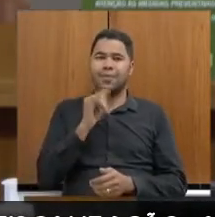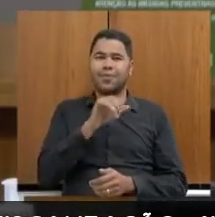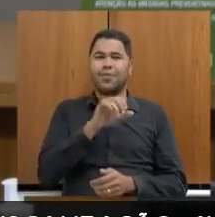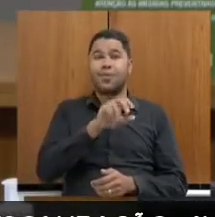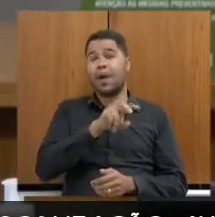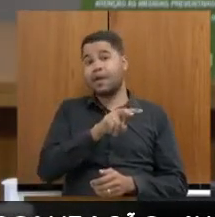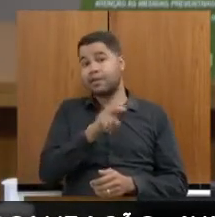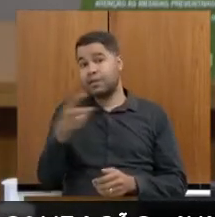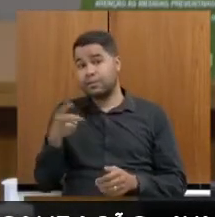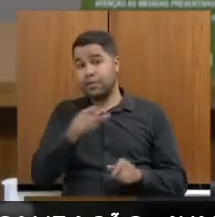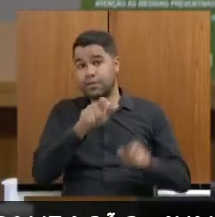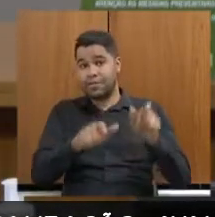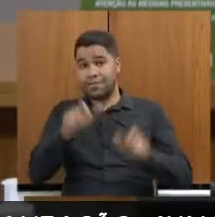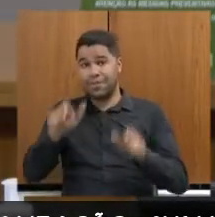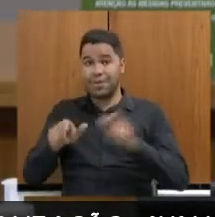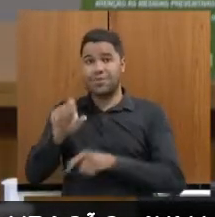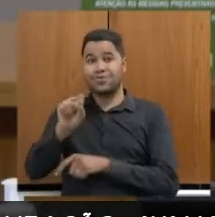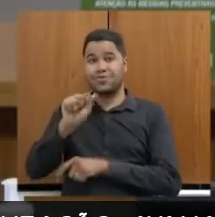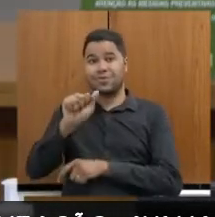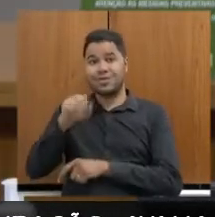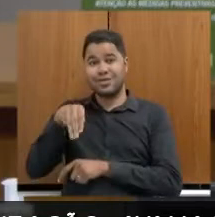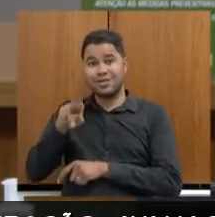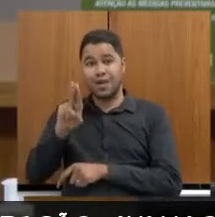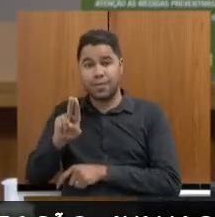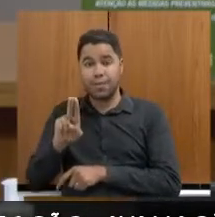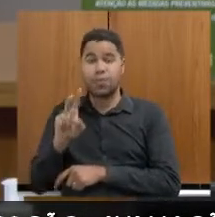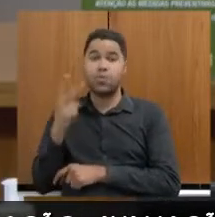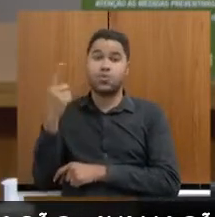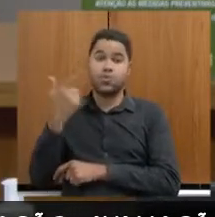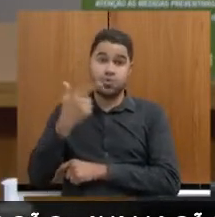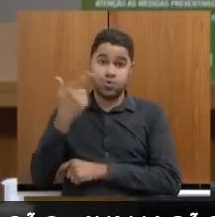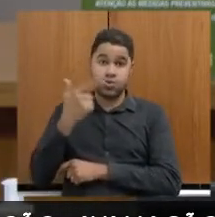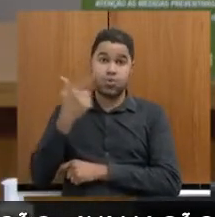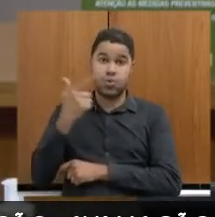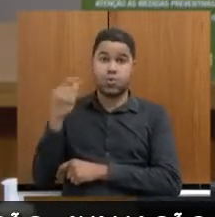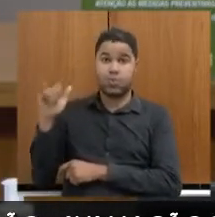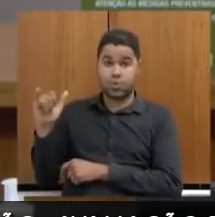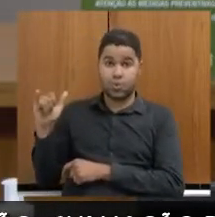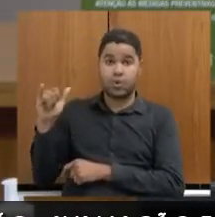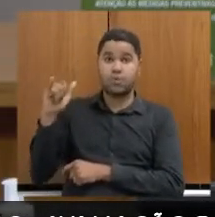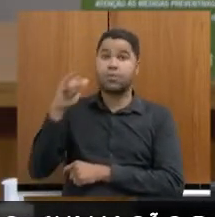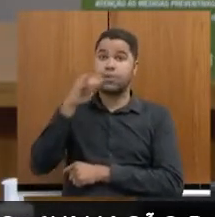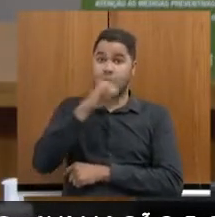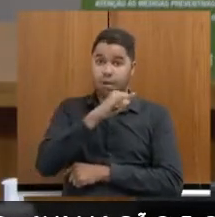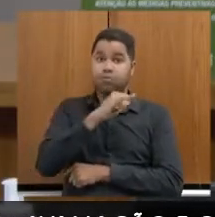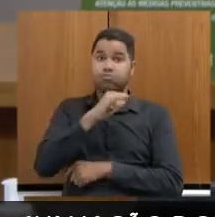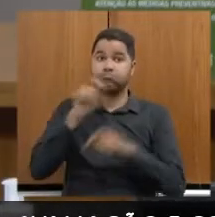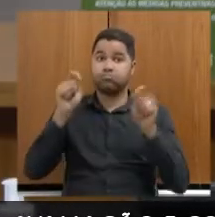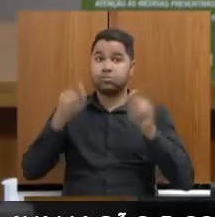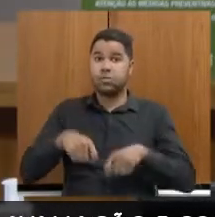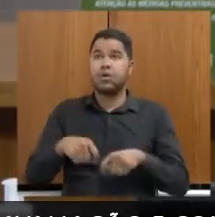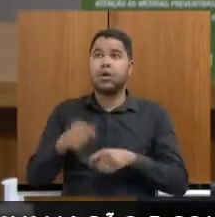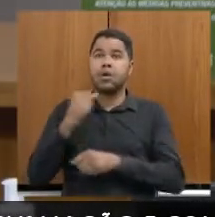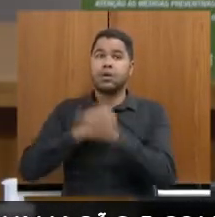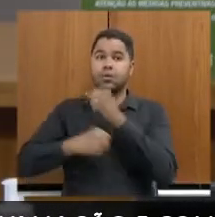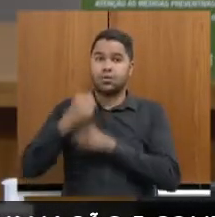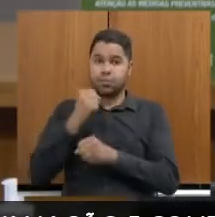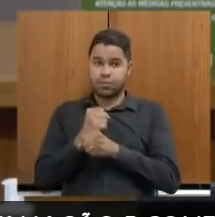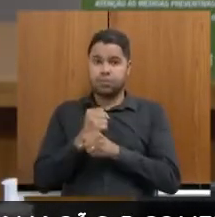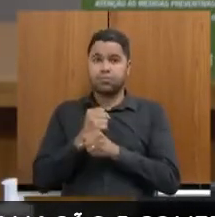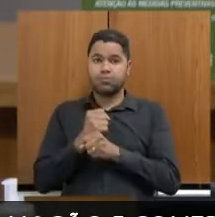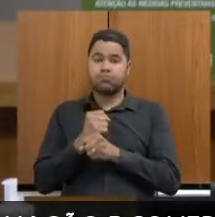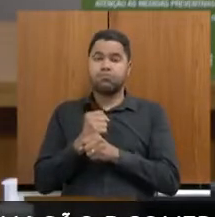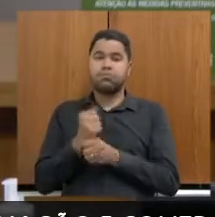vale um destaque que a gente recebe era a esse ano ainda não segundo avião nós temos um avião com grande capacidade que chegou no passado